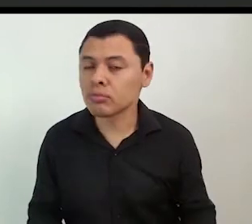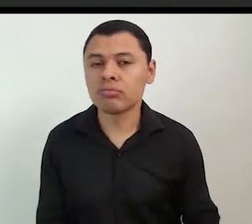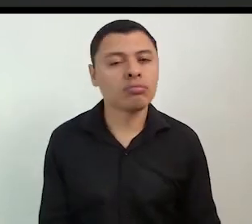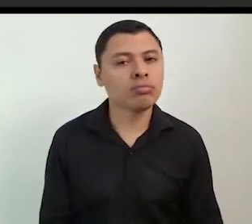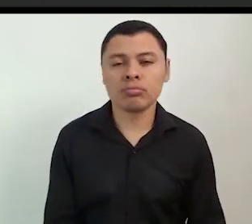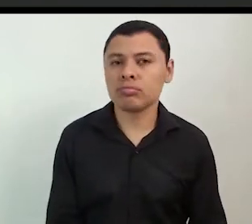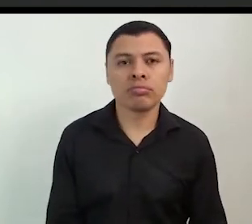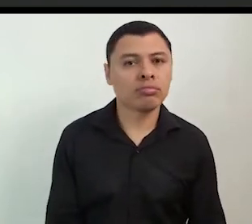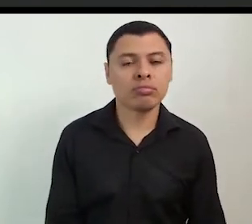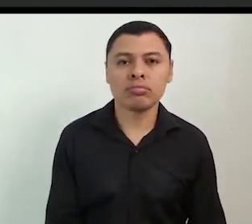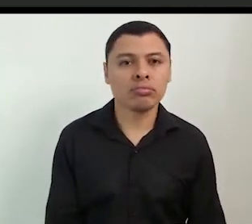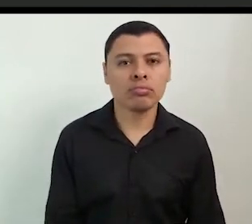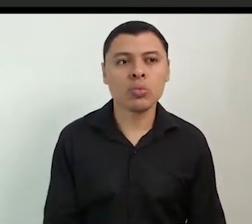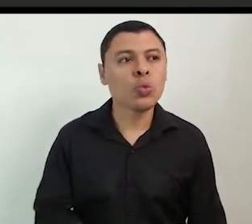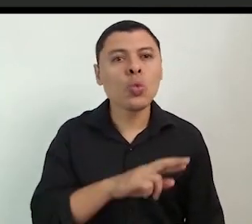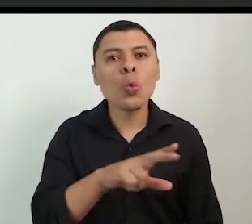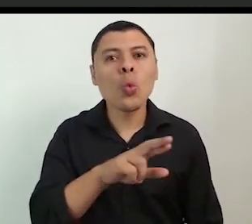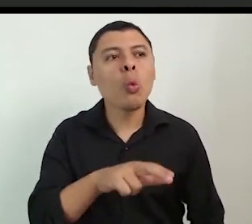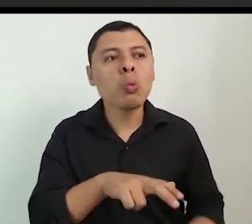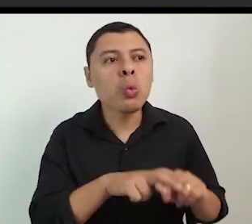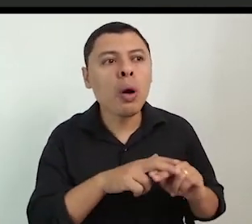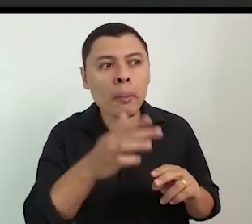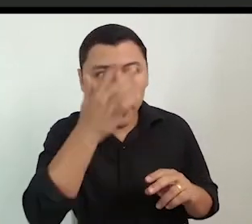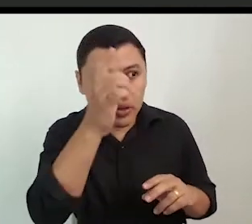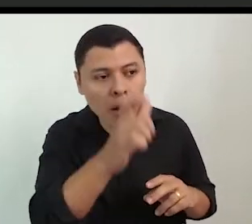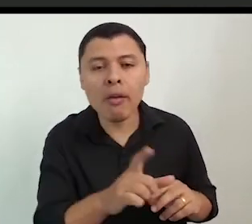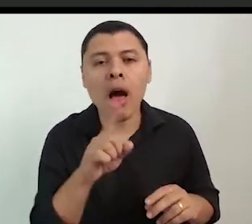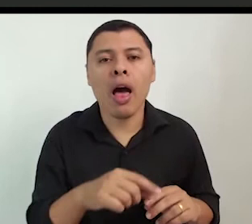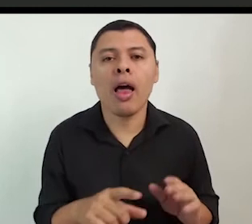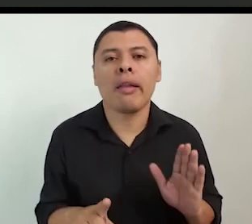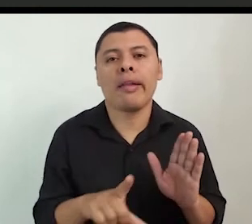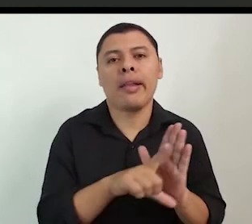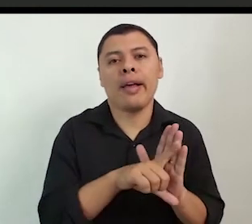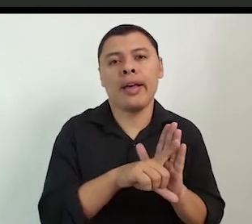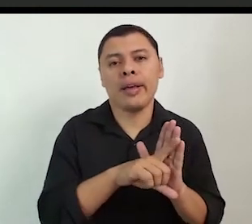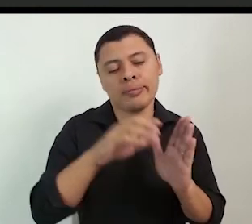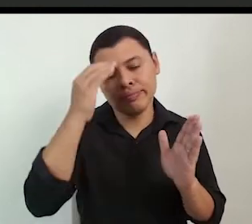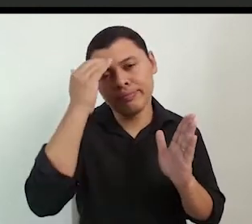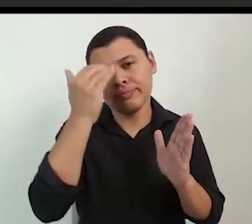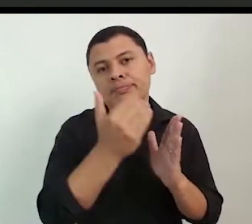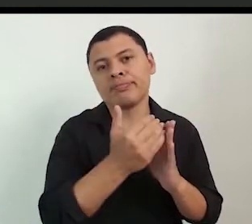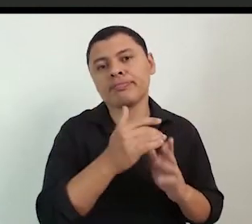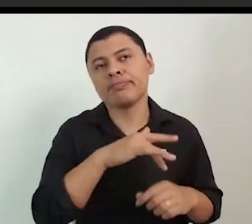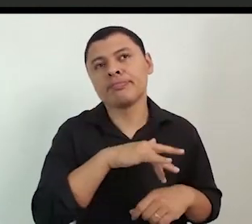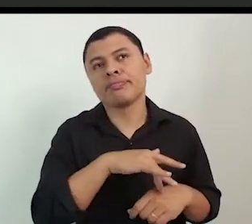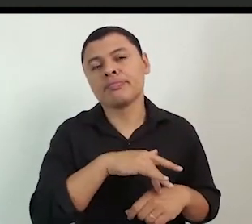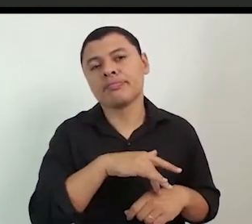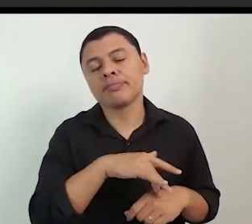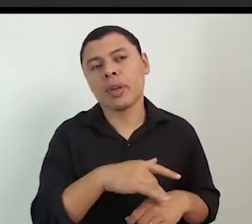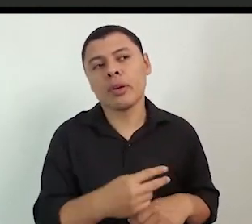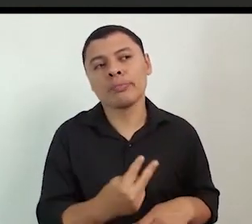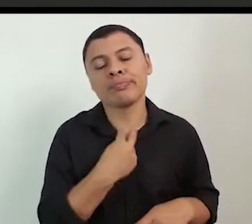E não por serem pessoas, mas é porque a gente tem uma legislação por trás. Uma legislação